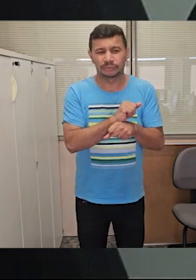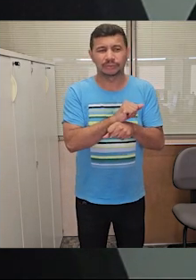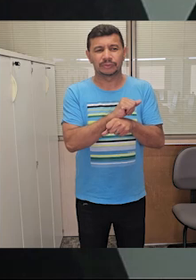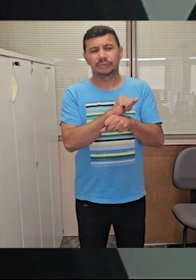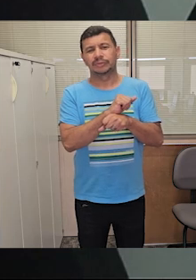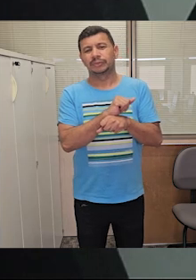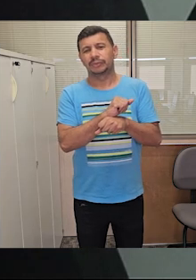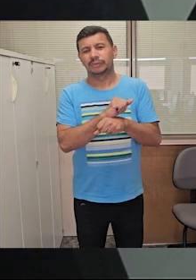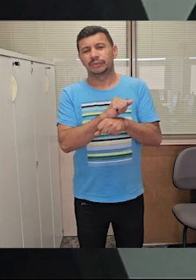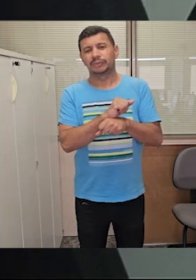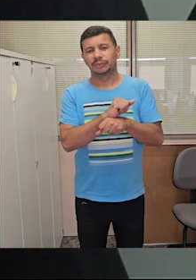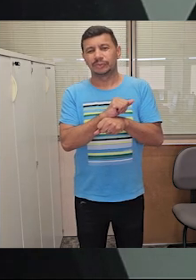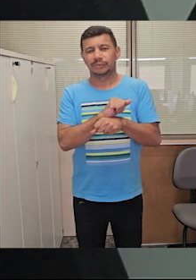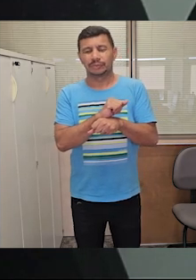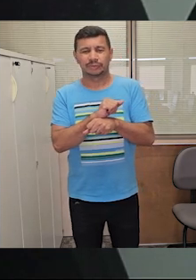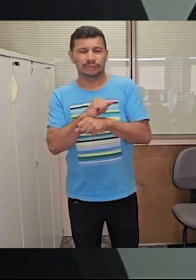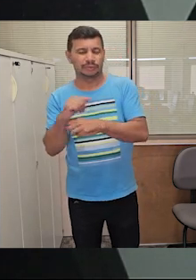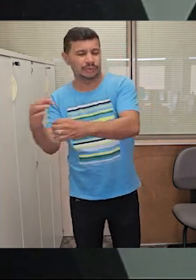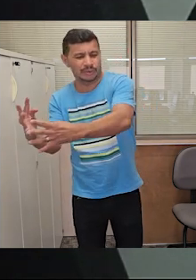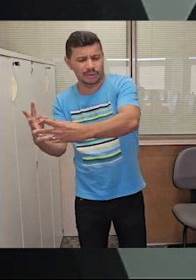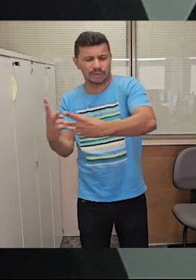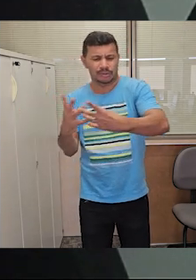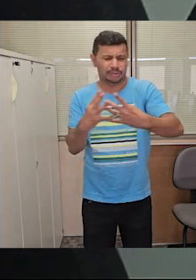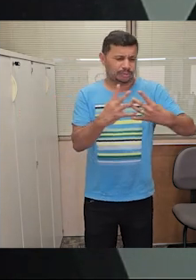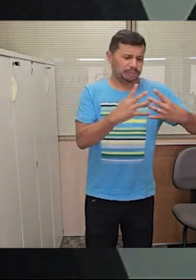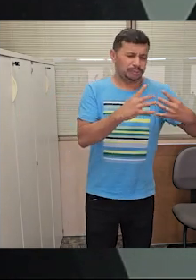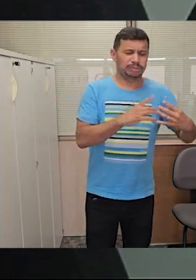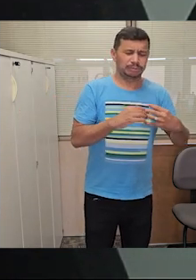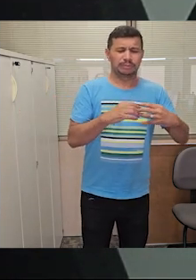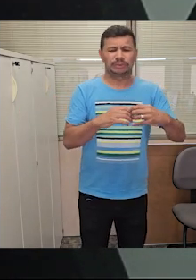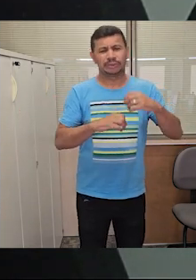a... De fato, invadir a fábrica. Invasão completa da fábrica.